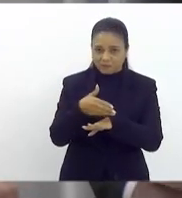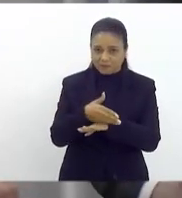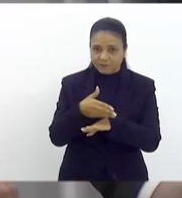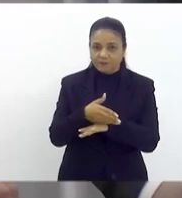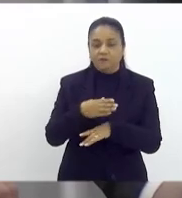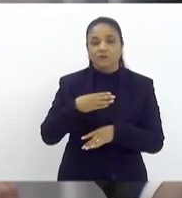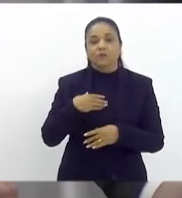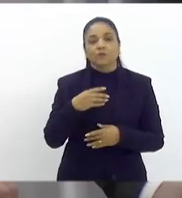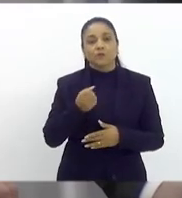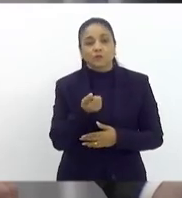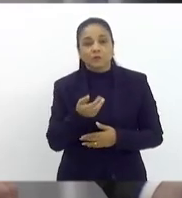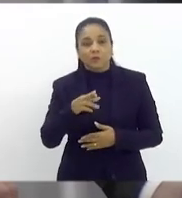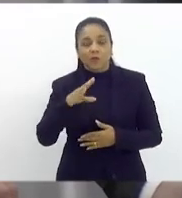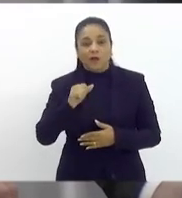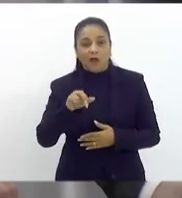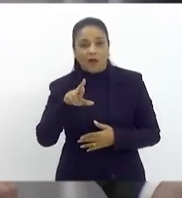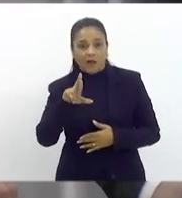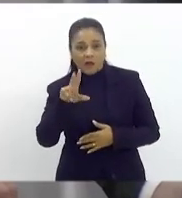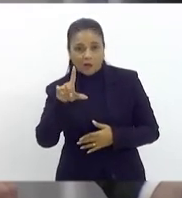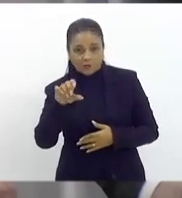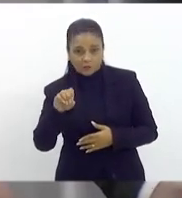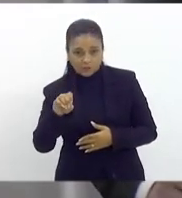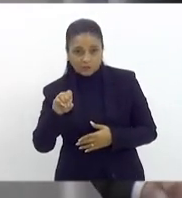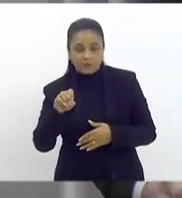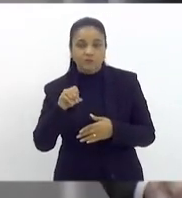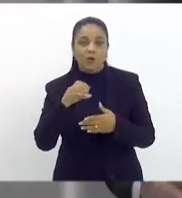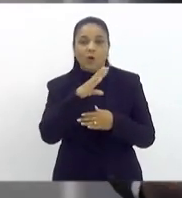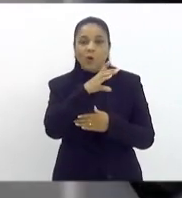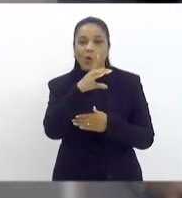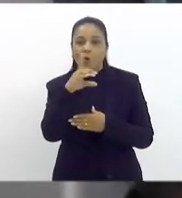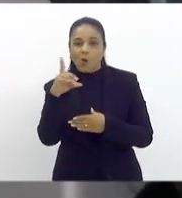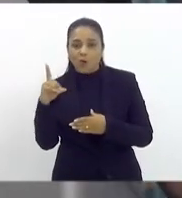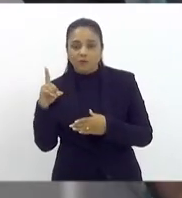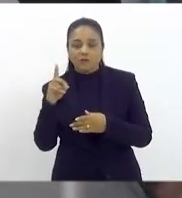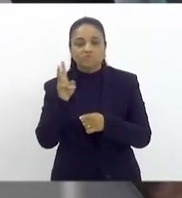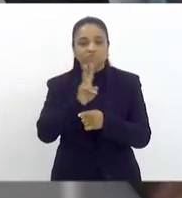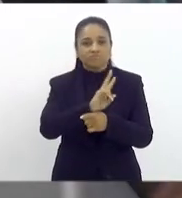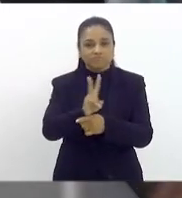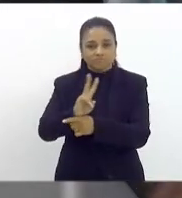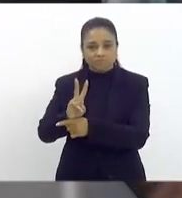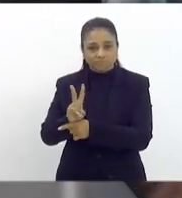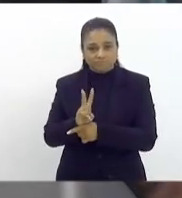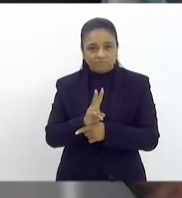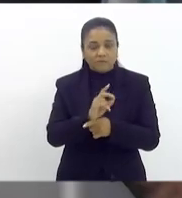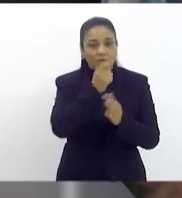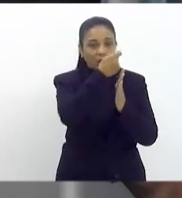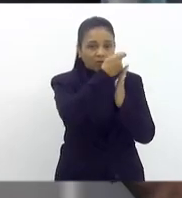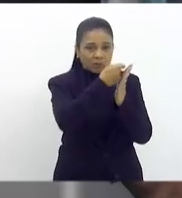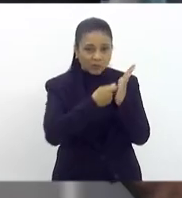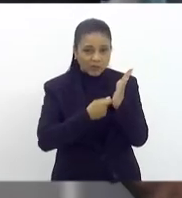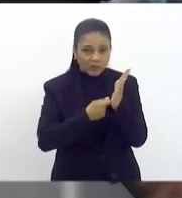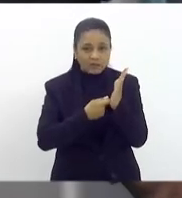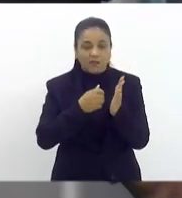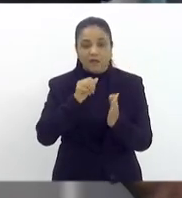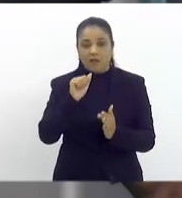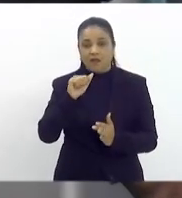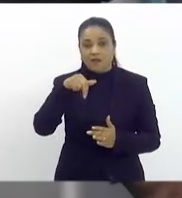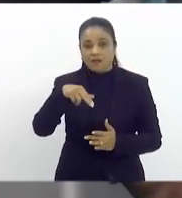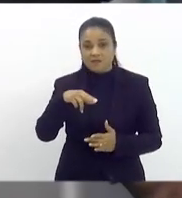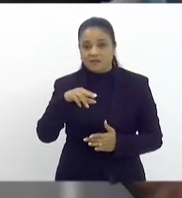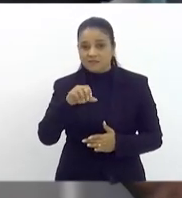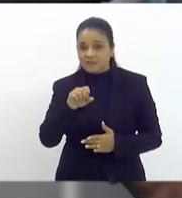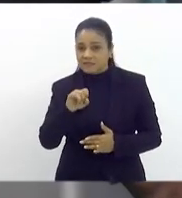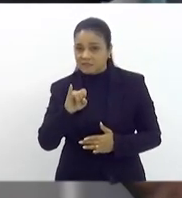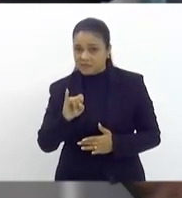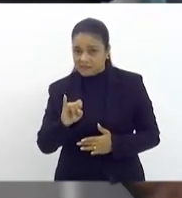Carlos Schelfo, ele justamente coordenador de proteção de direitos autorais da Ancine, lembrando que tanto